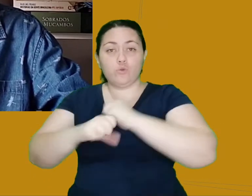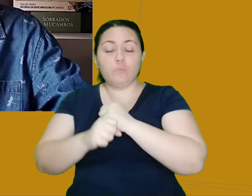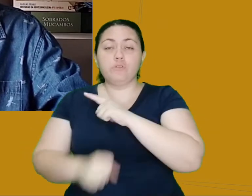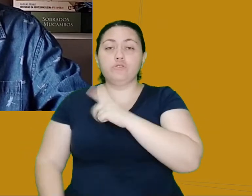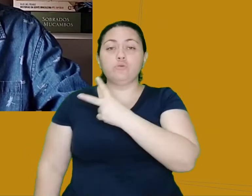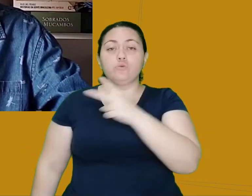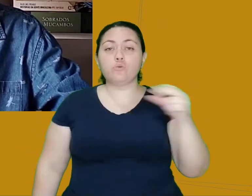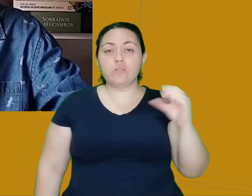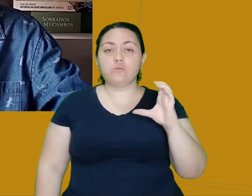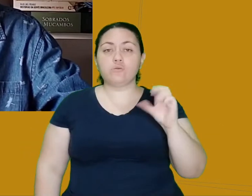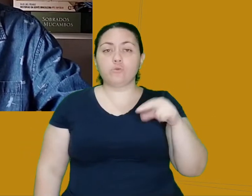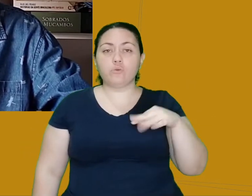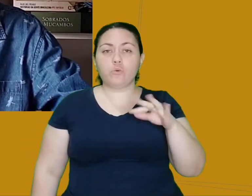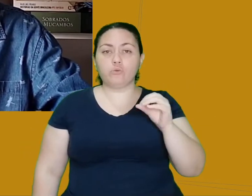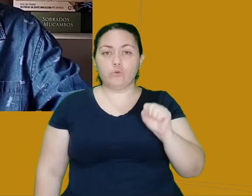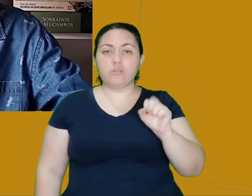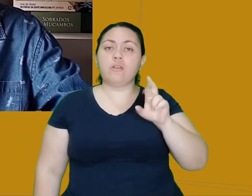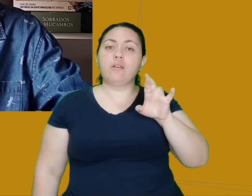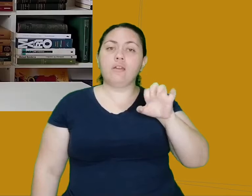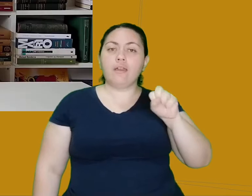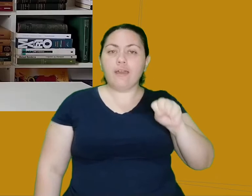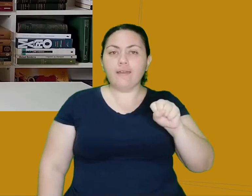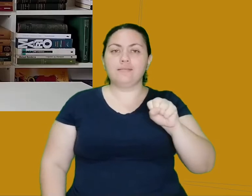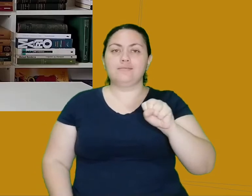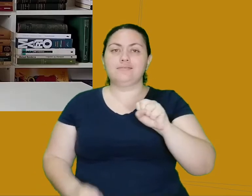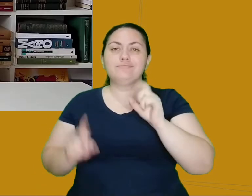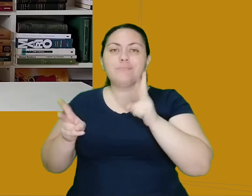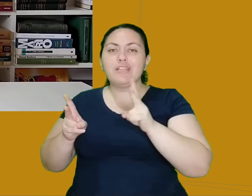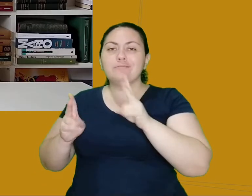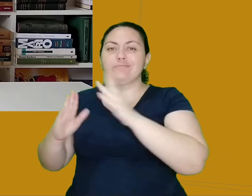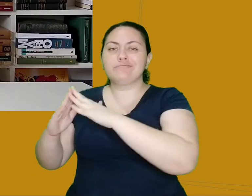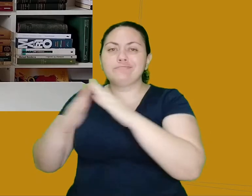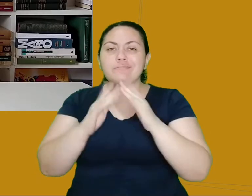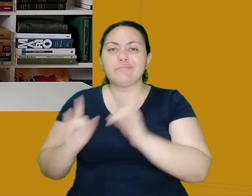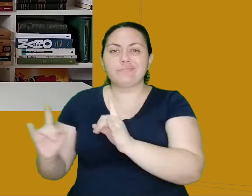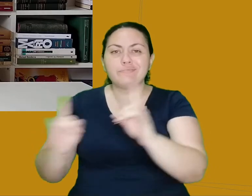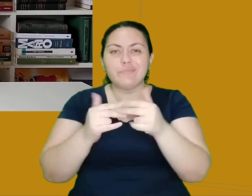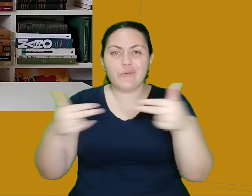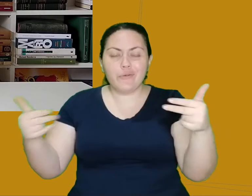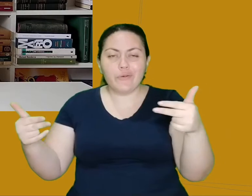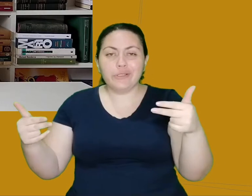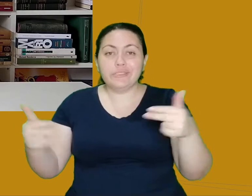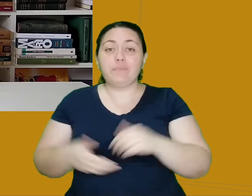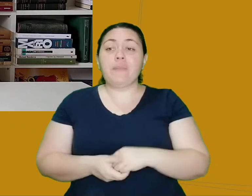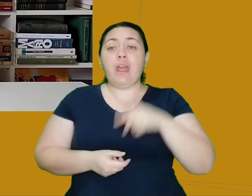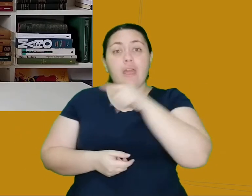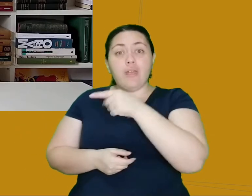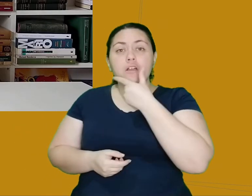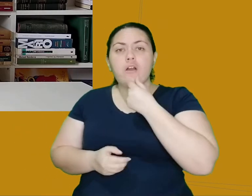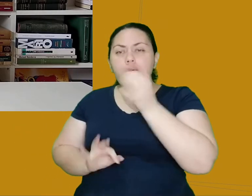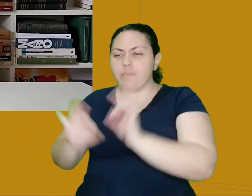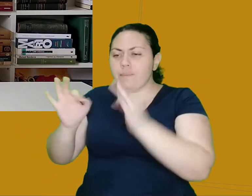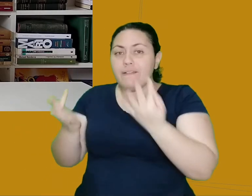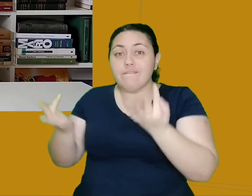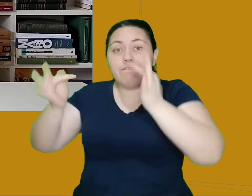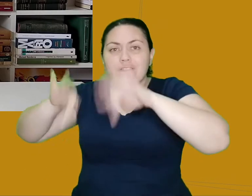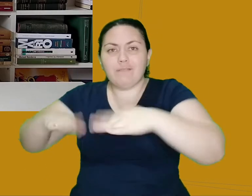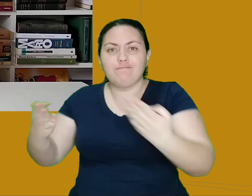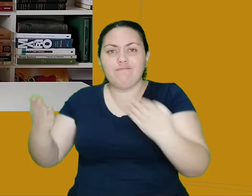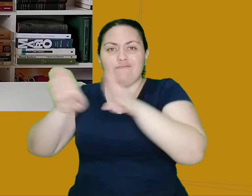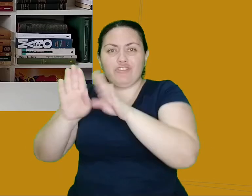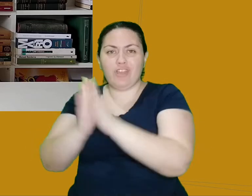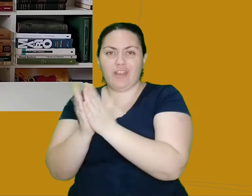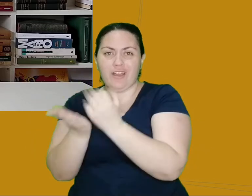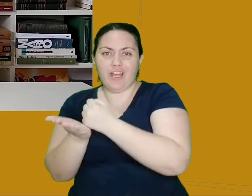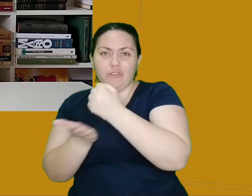de 200 contos de réis, investido em imóveis. Quando o tabelião Vaz Nunes se preparava para encerrar o expediente, foi surpreendido pela